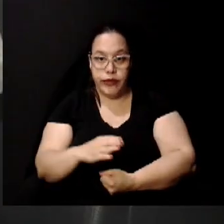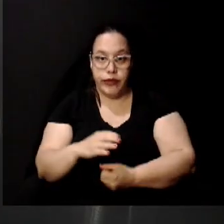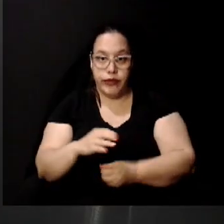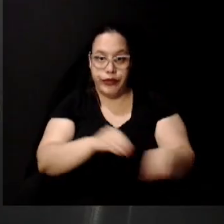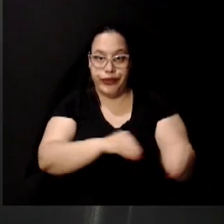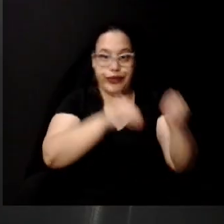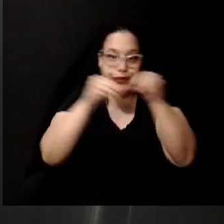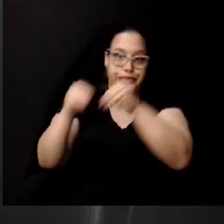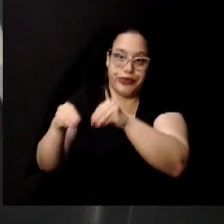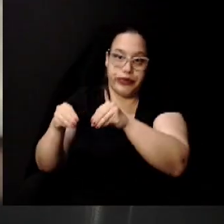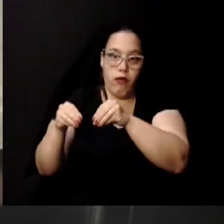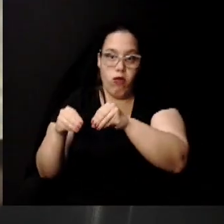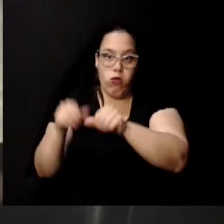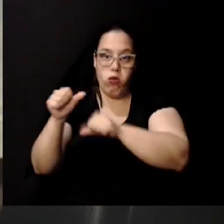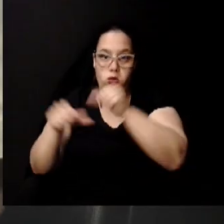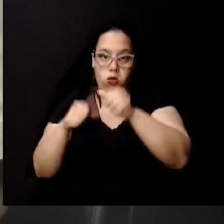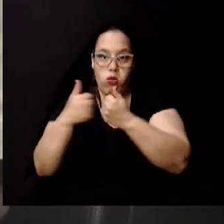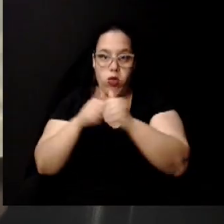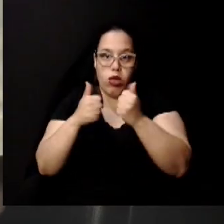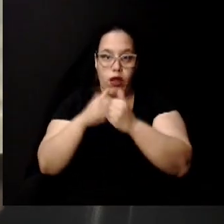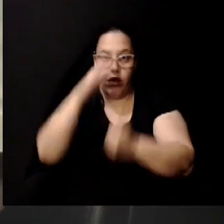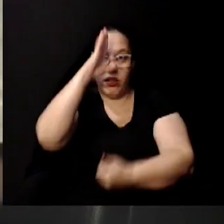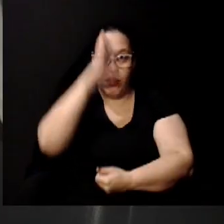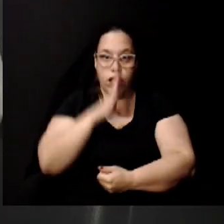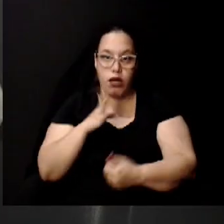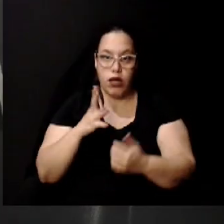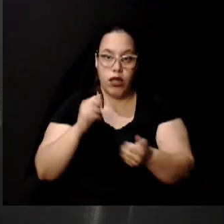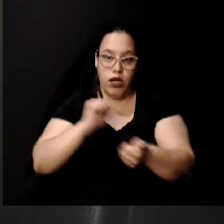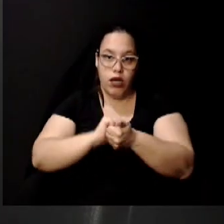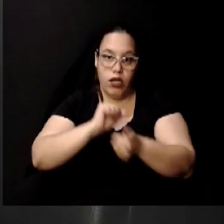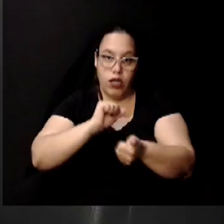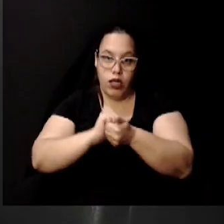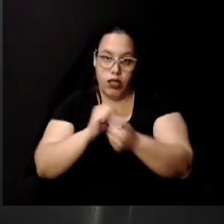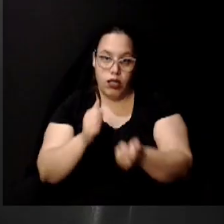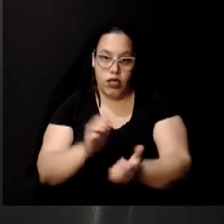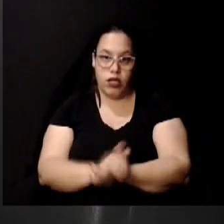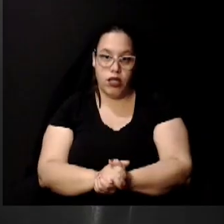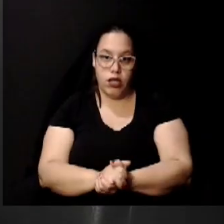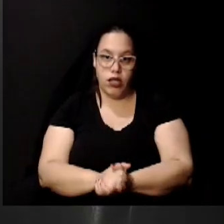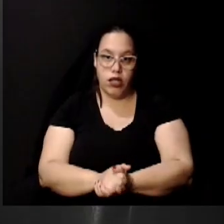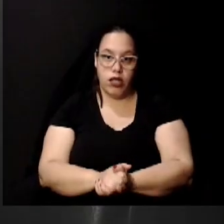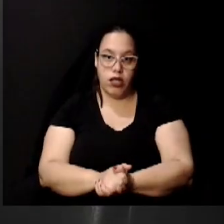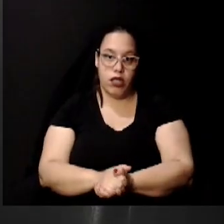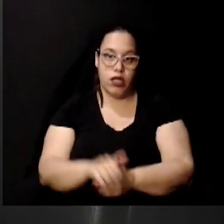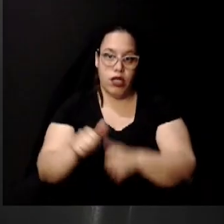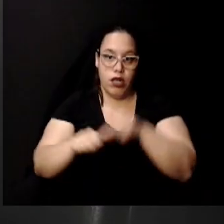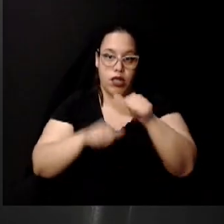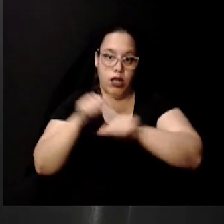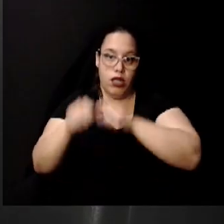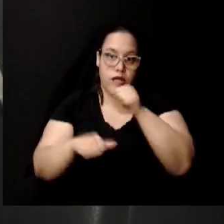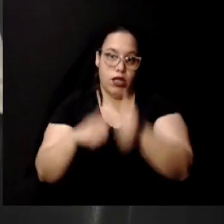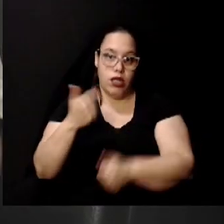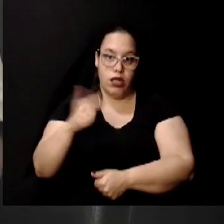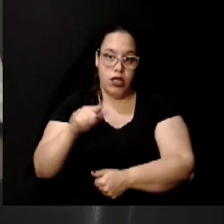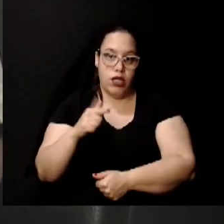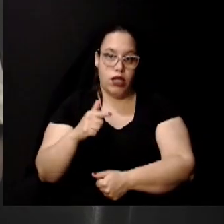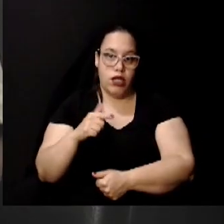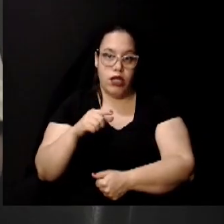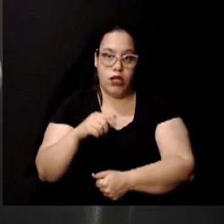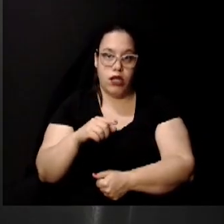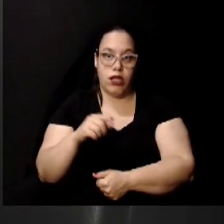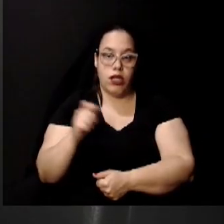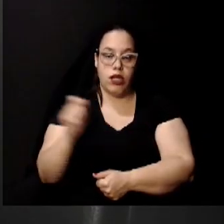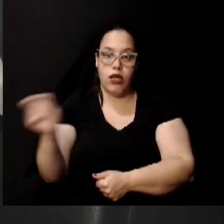Precisa ter transporte gratuito de qualidade. Não se faz transição energética se a gente não tiver com transporte caro como a gente